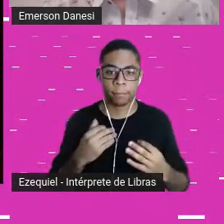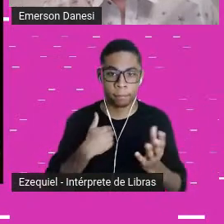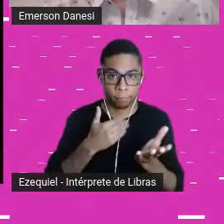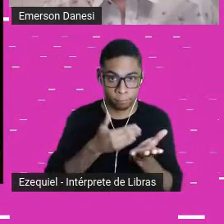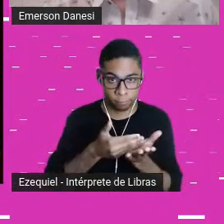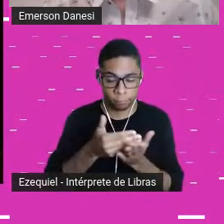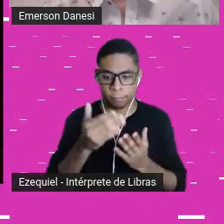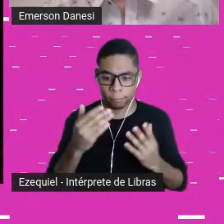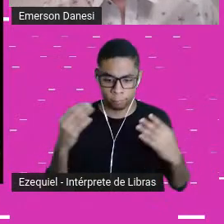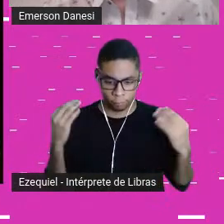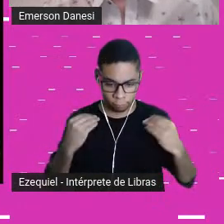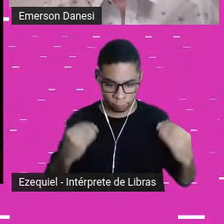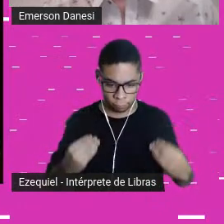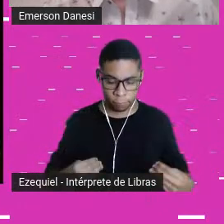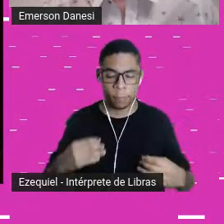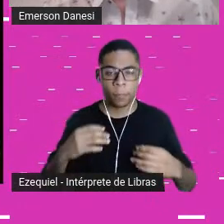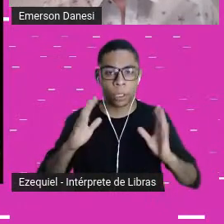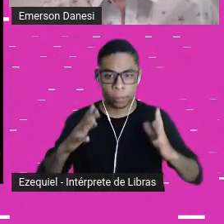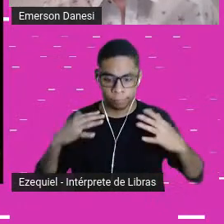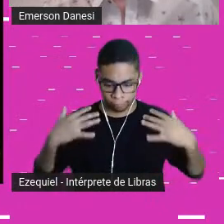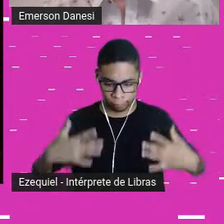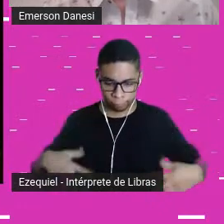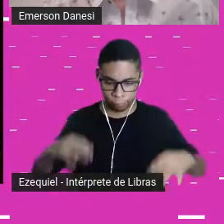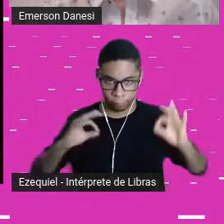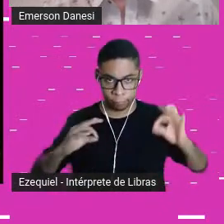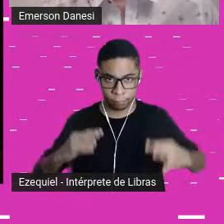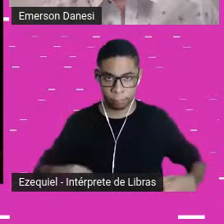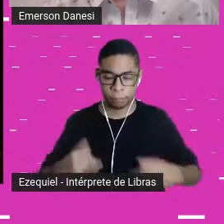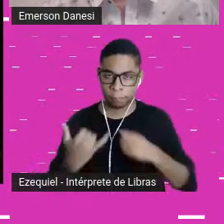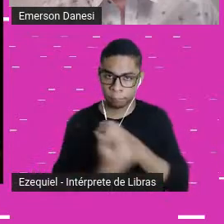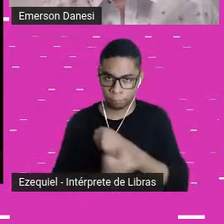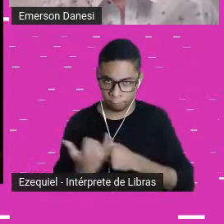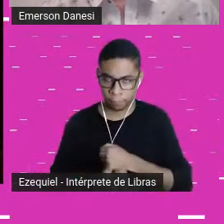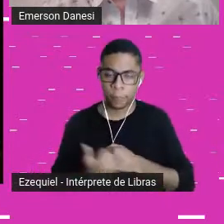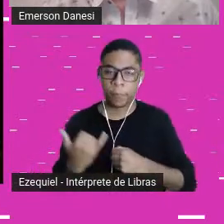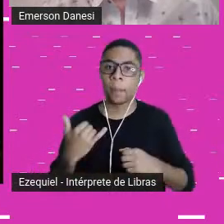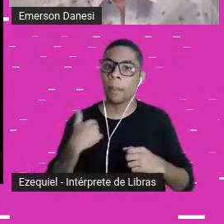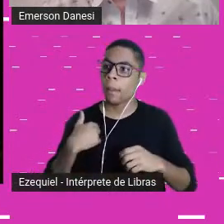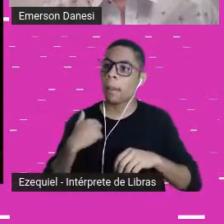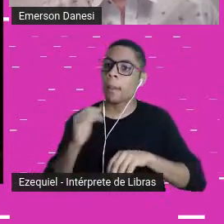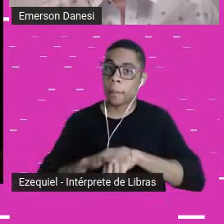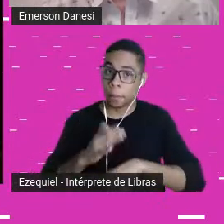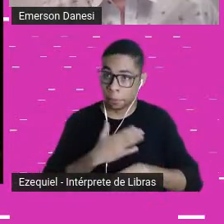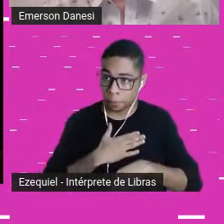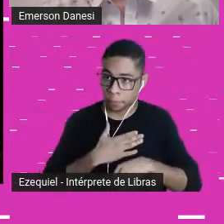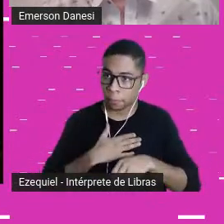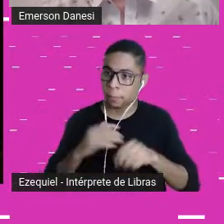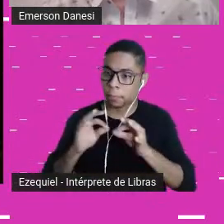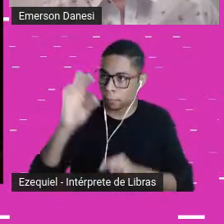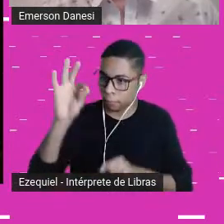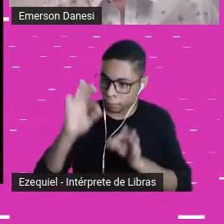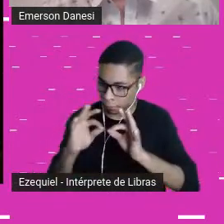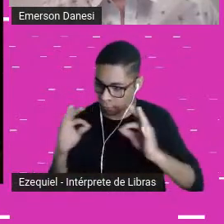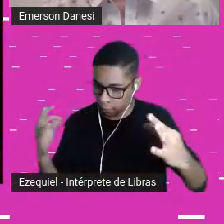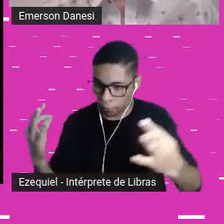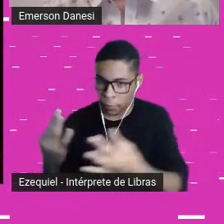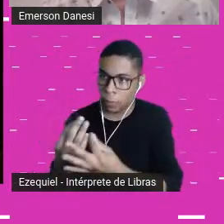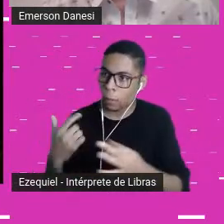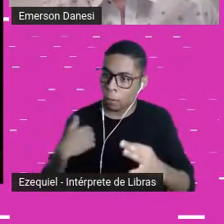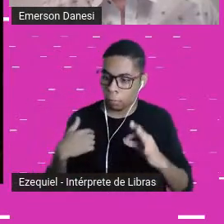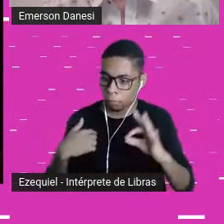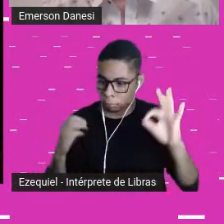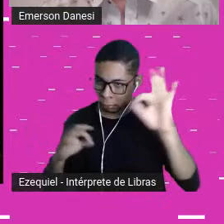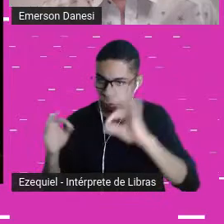comecei a montar o vestido, né, porque eu mesma modelei o vestido, fui construindo, fui